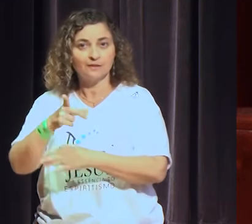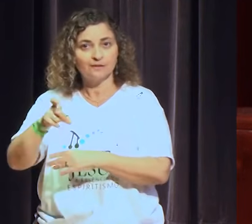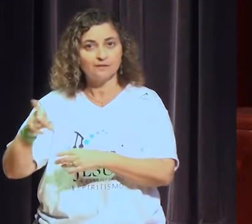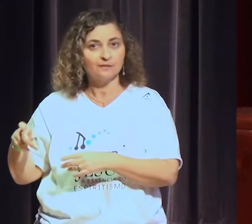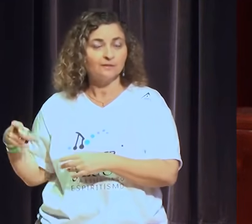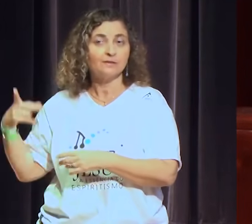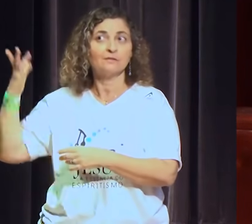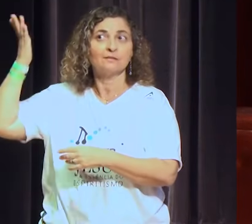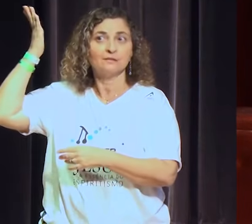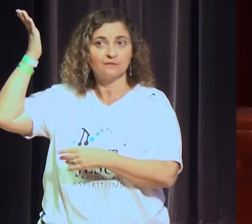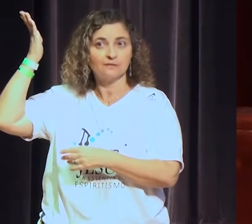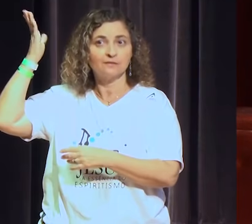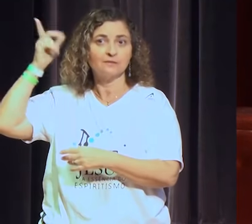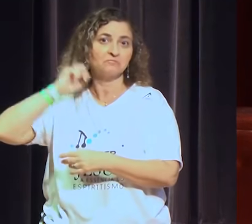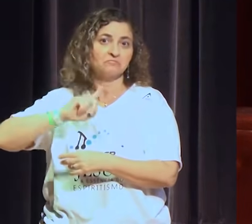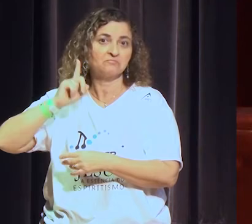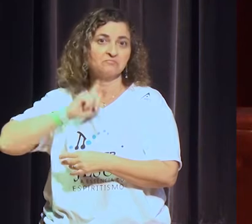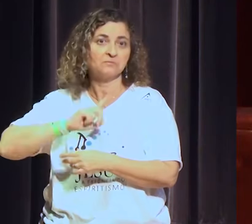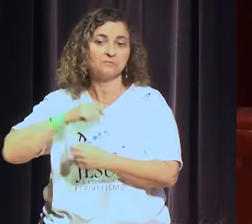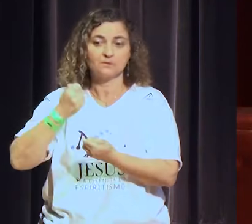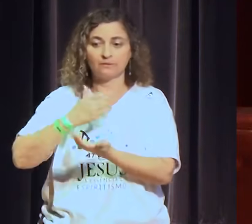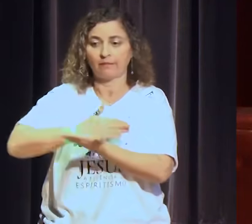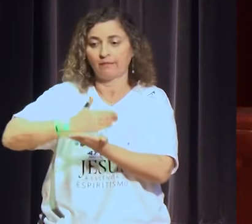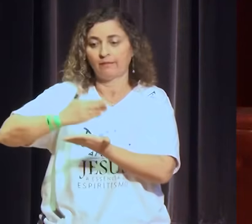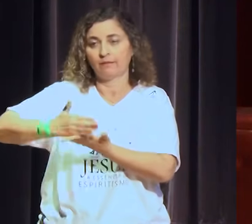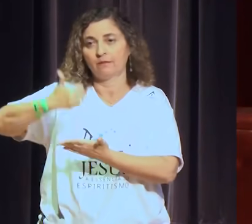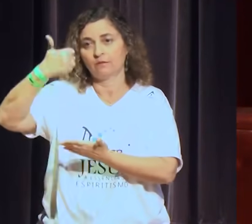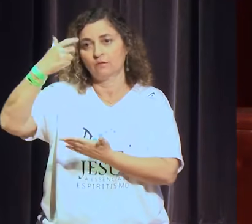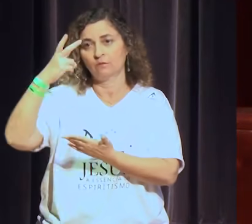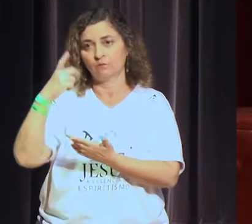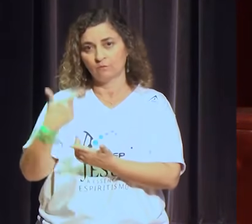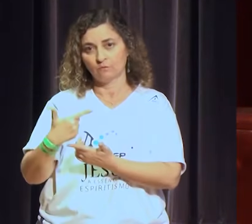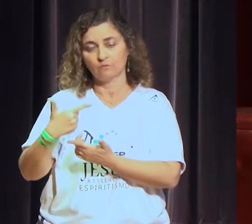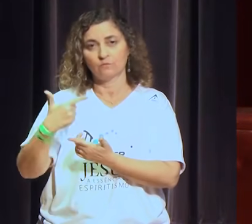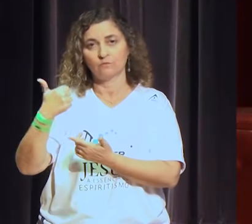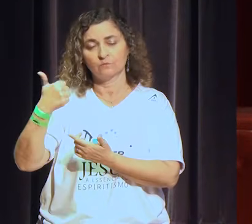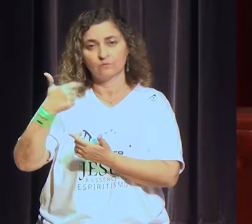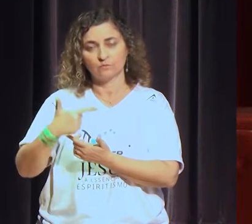Eu, para comprar camarão em Belo Horizonte, tenho que parcelar de 12 vezes...